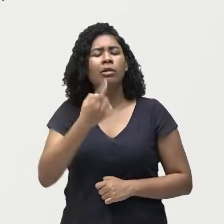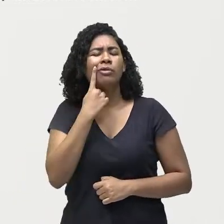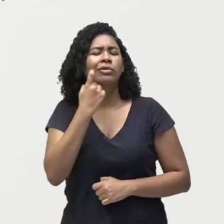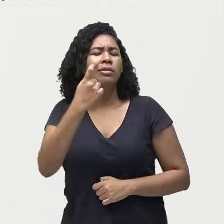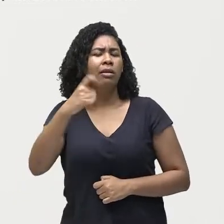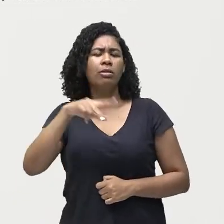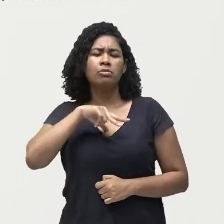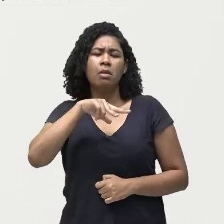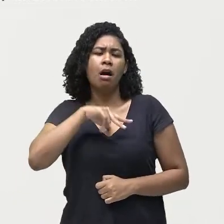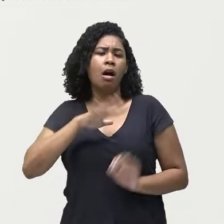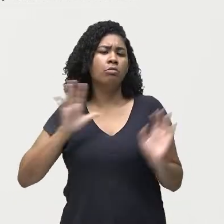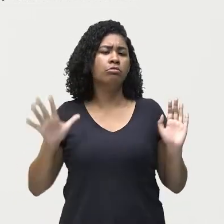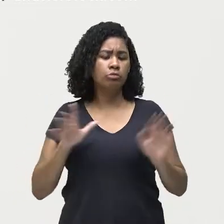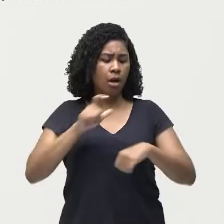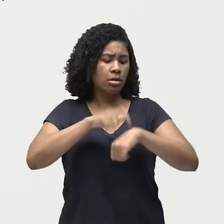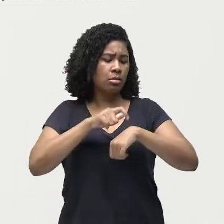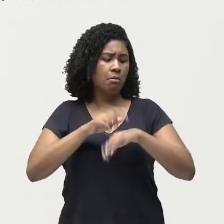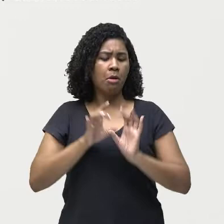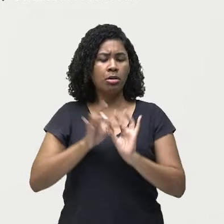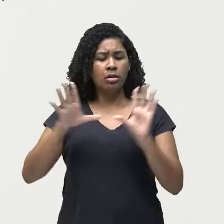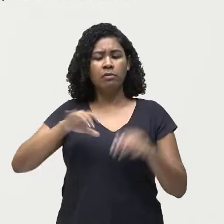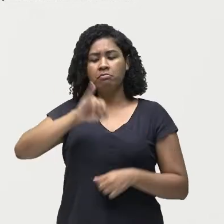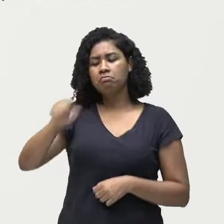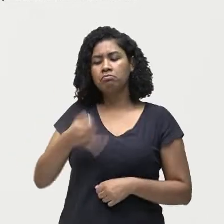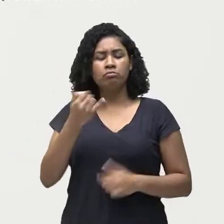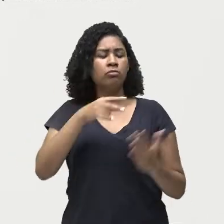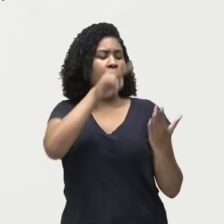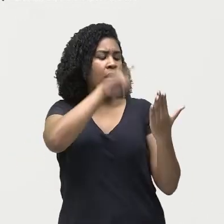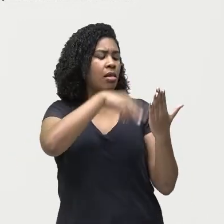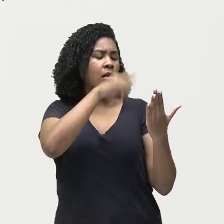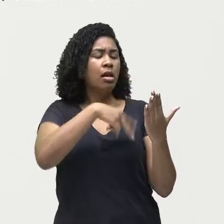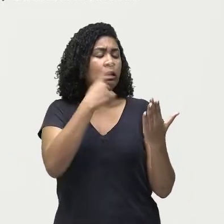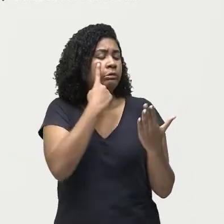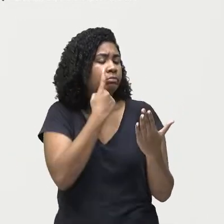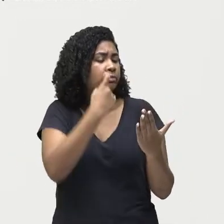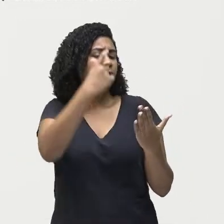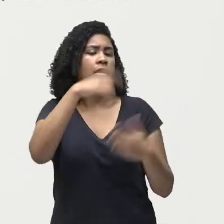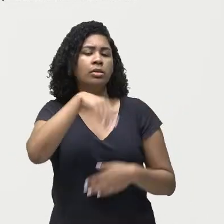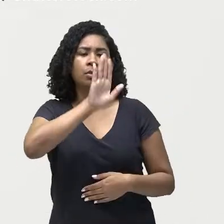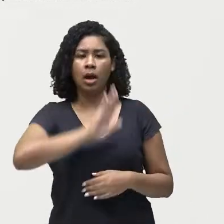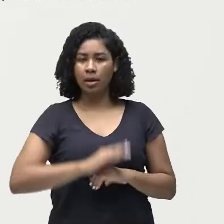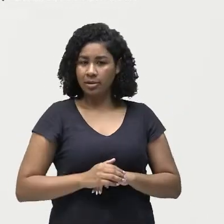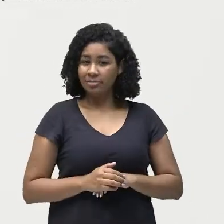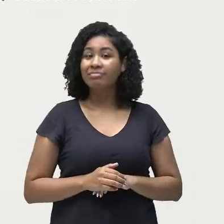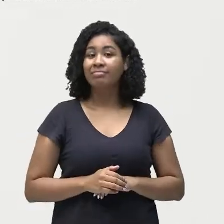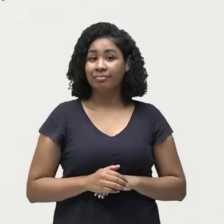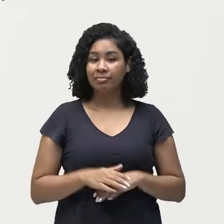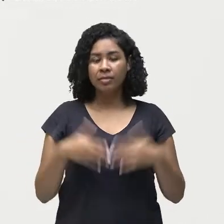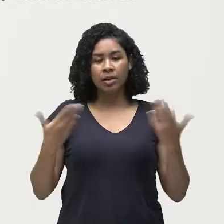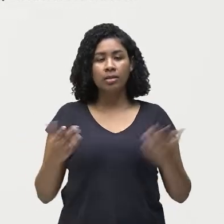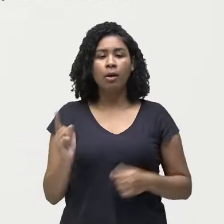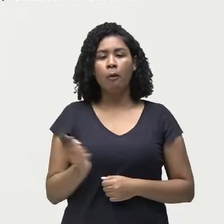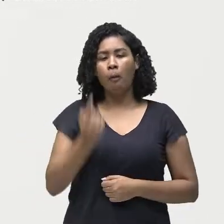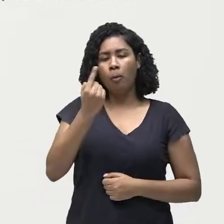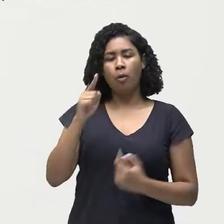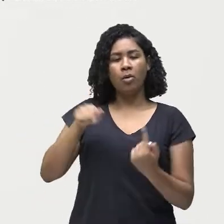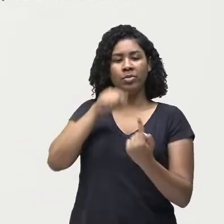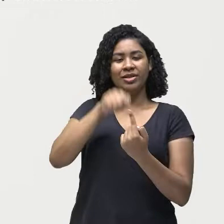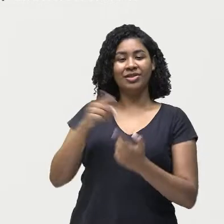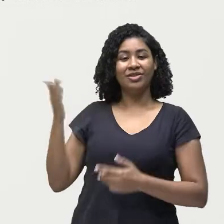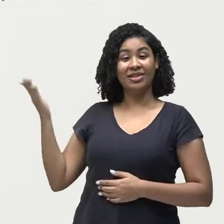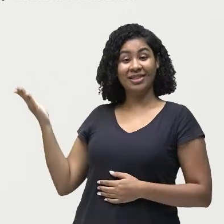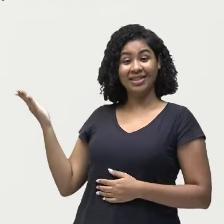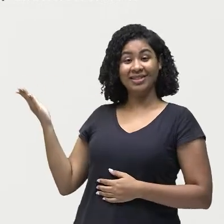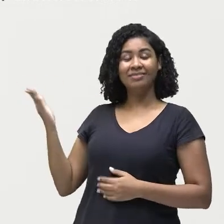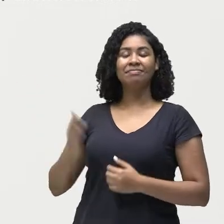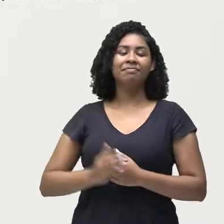interesses, ao seu free time, aquilo que lhe chama a atenção. Então, um dos objetivos que a gente lê é esse